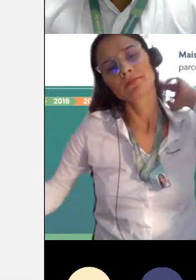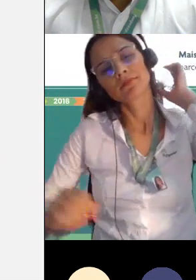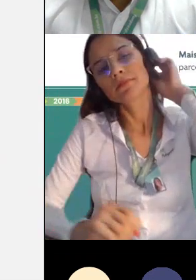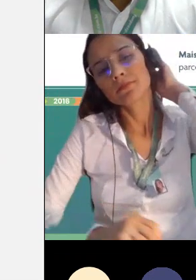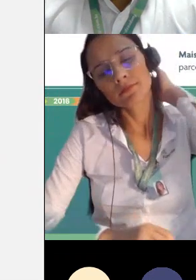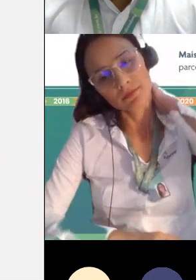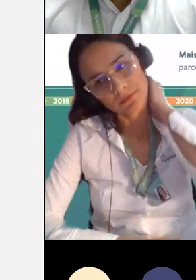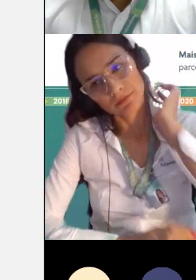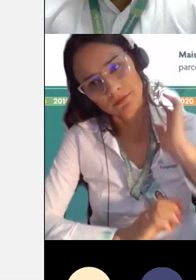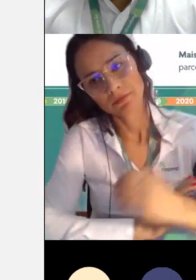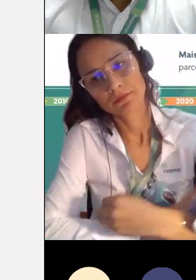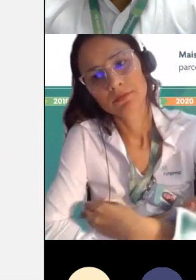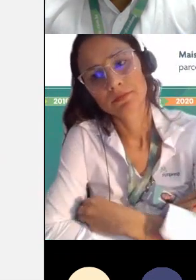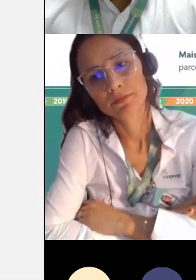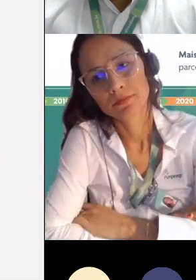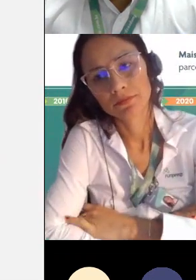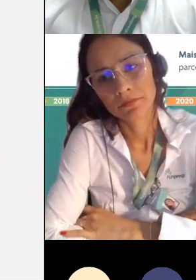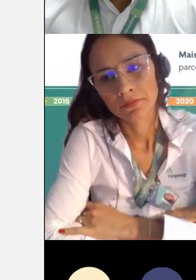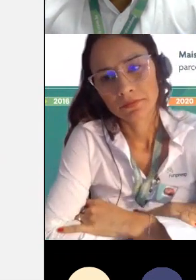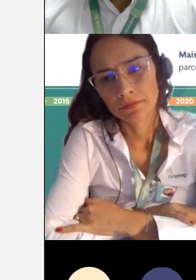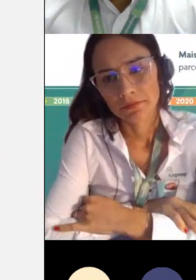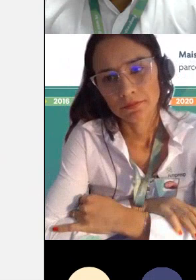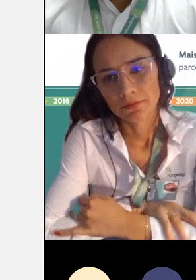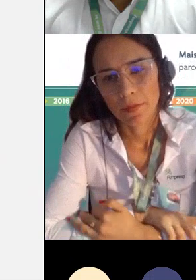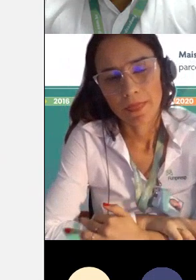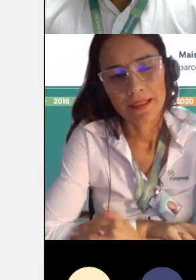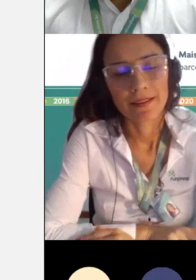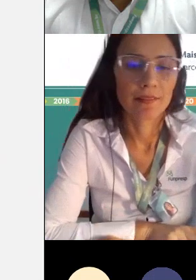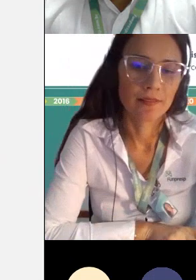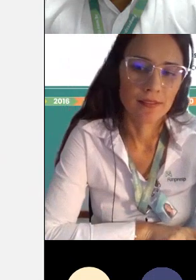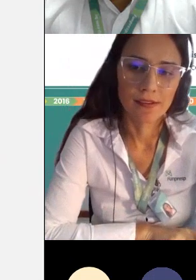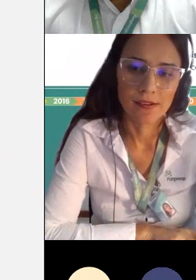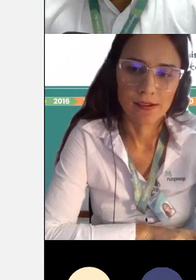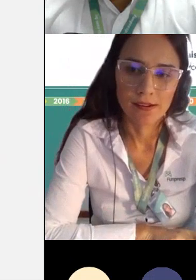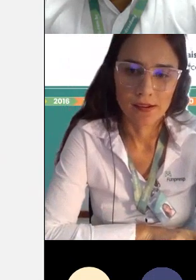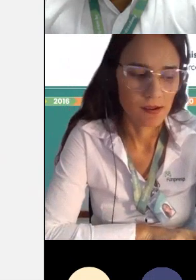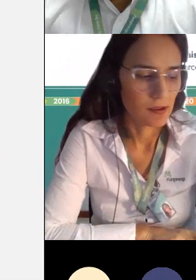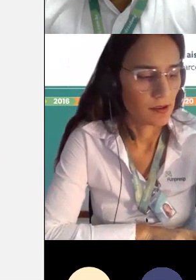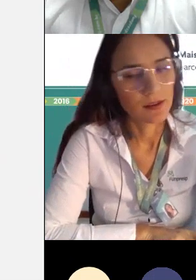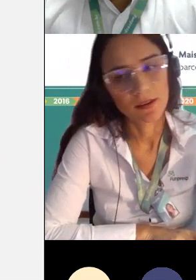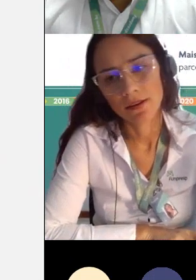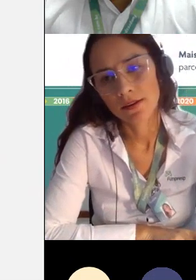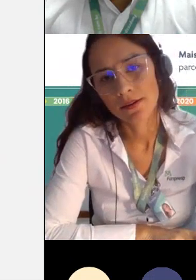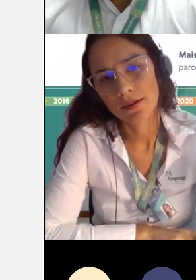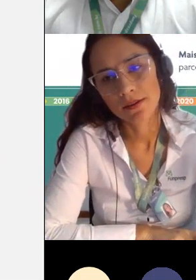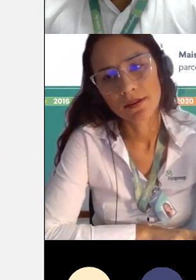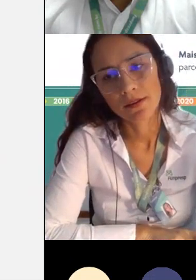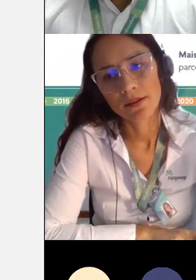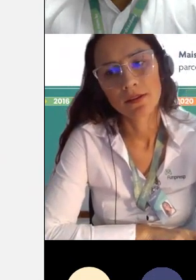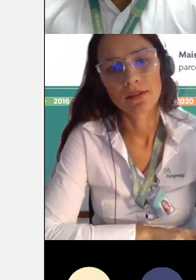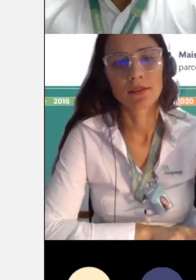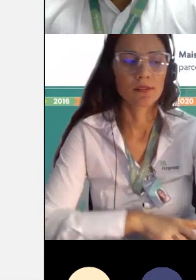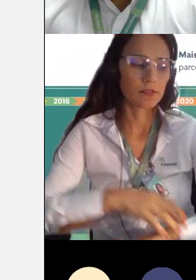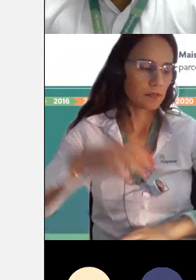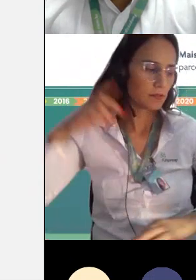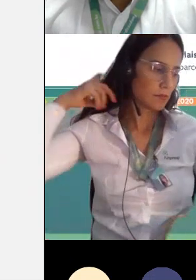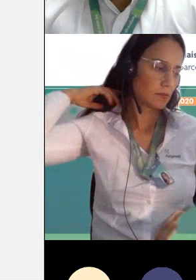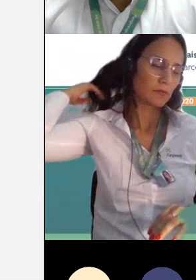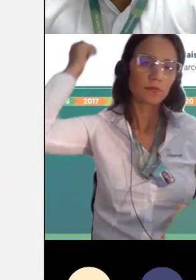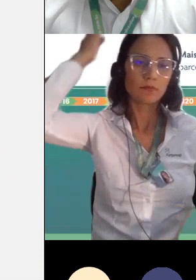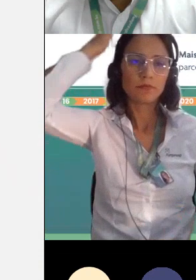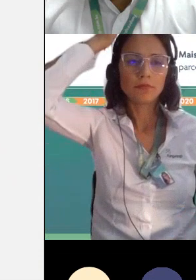Sua remuneração é de R$20.000? Se ocorrer o falecimento com 25 anos de contribuição, vamos pegar aqui,